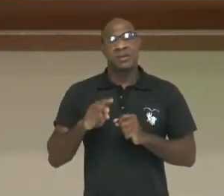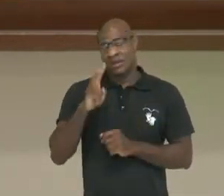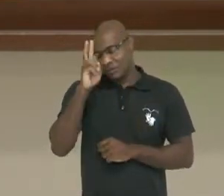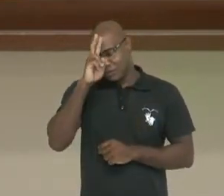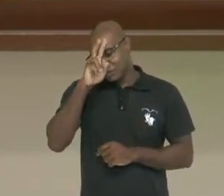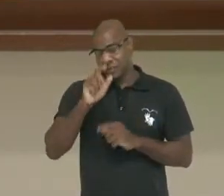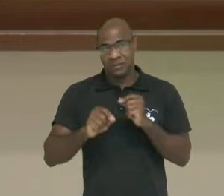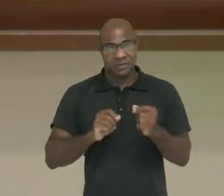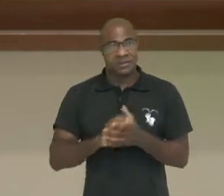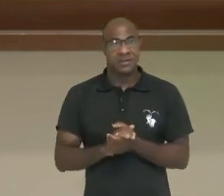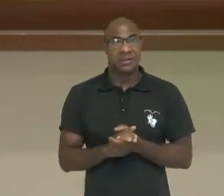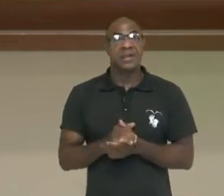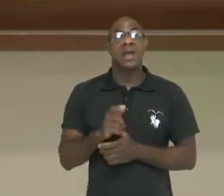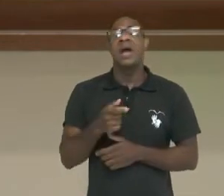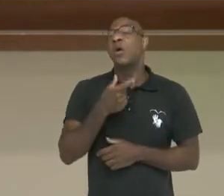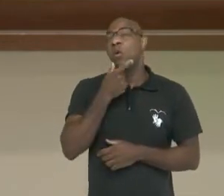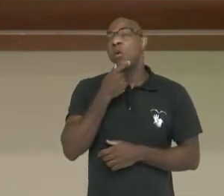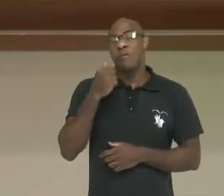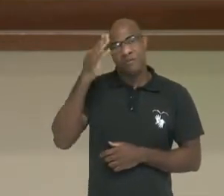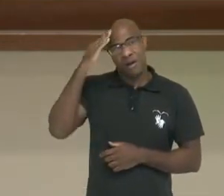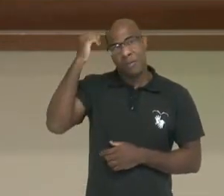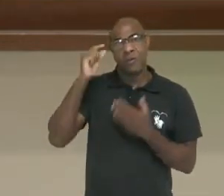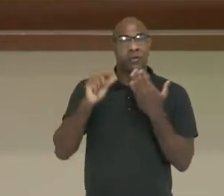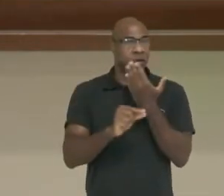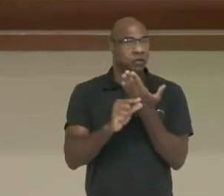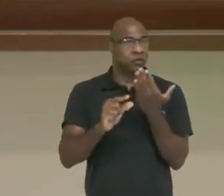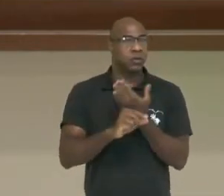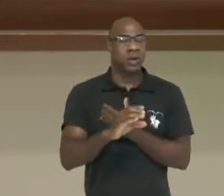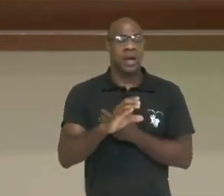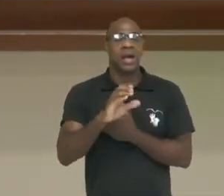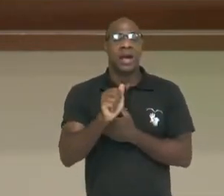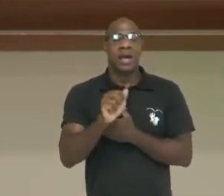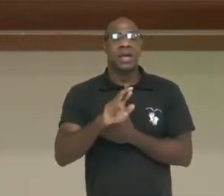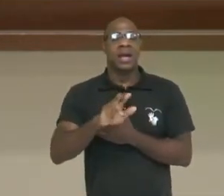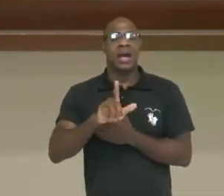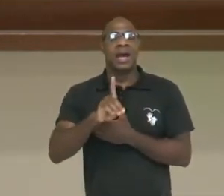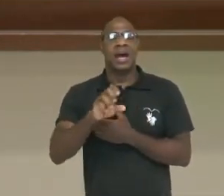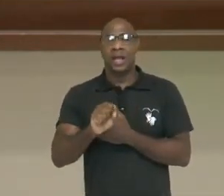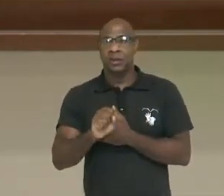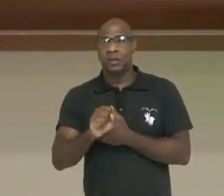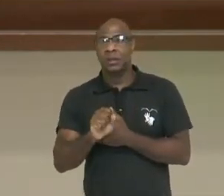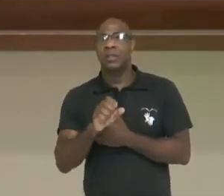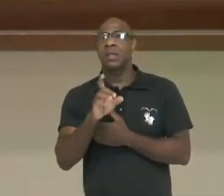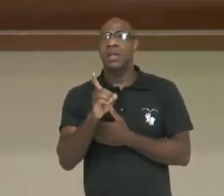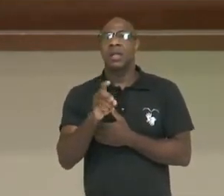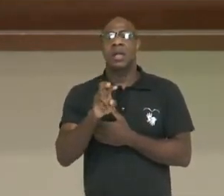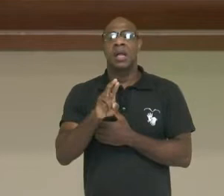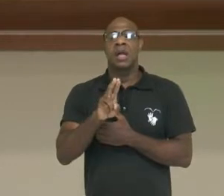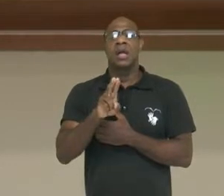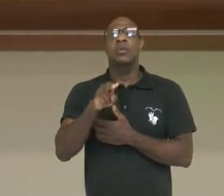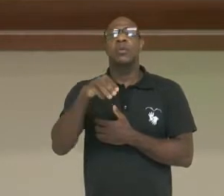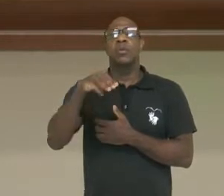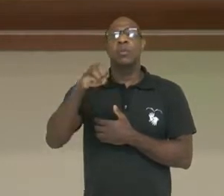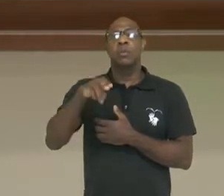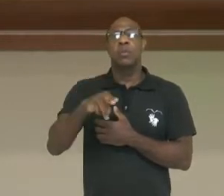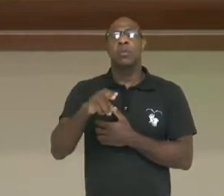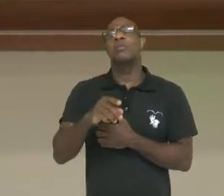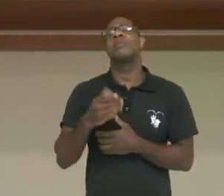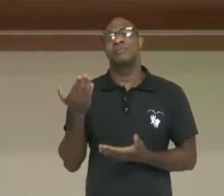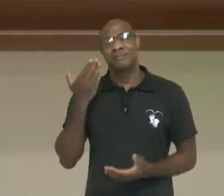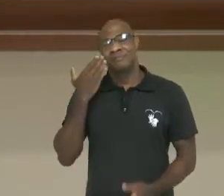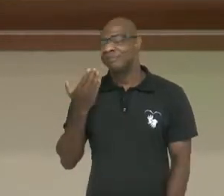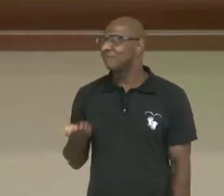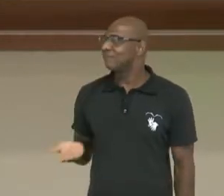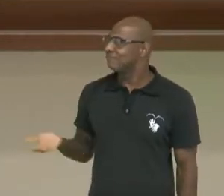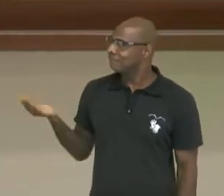Carlos Drummond de Andrade, que ele trabalha com esse pequeno texto, esse pequeno conto. E lá